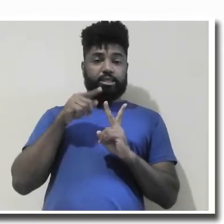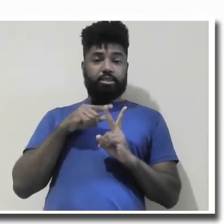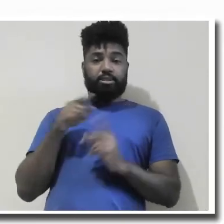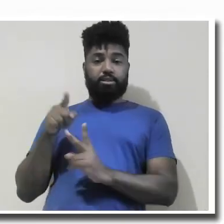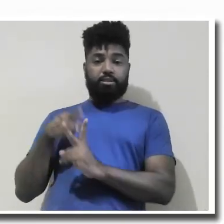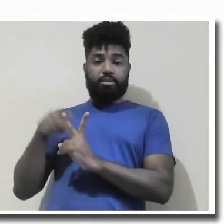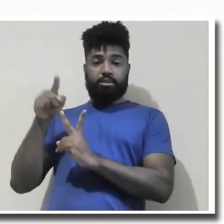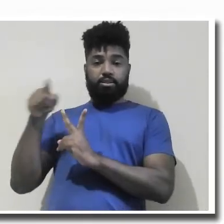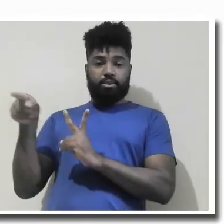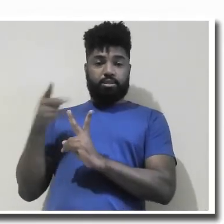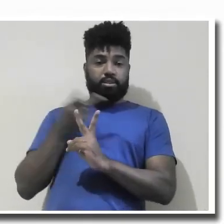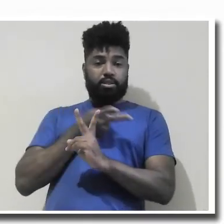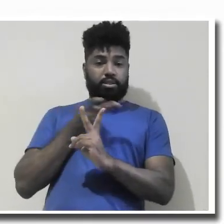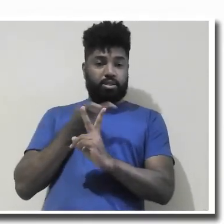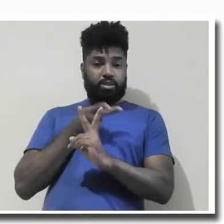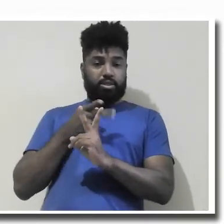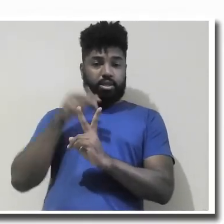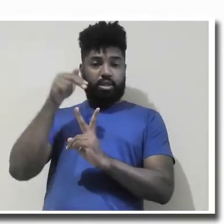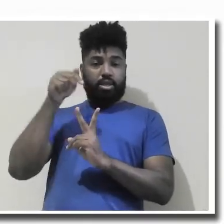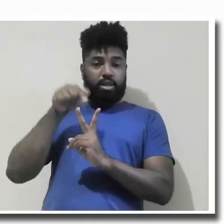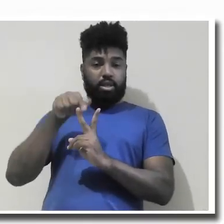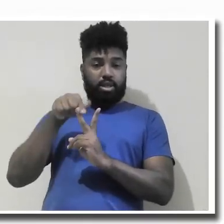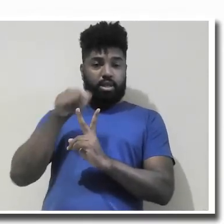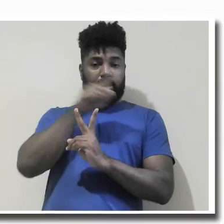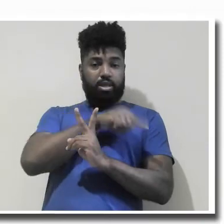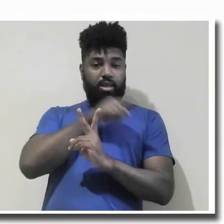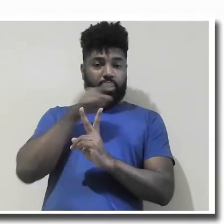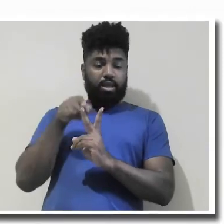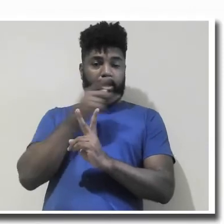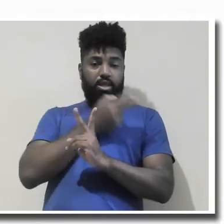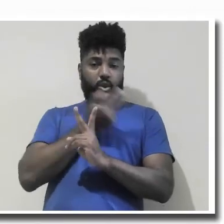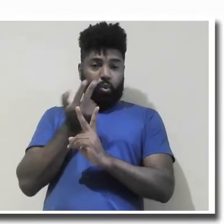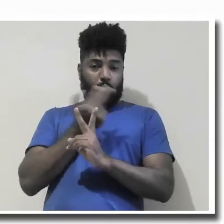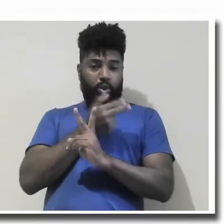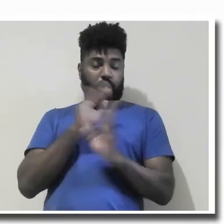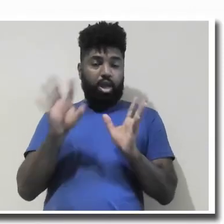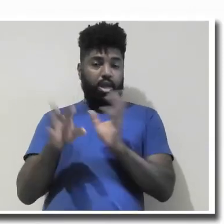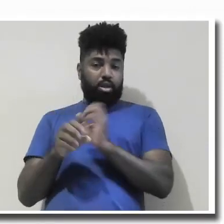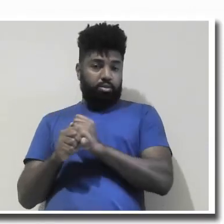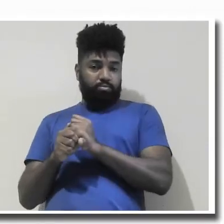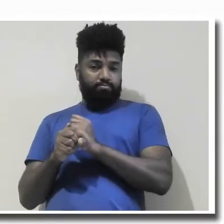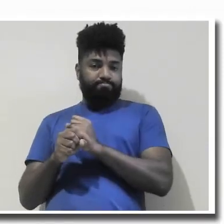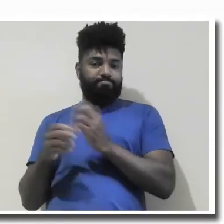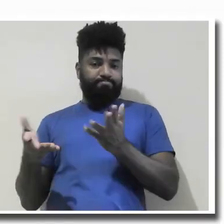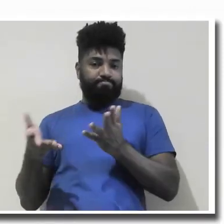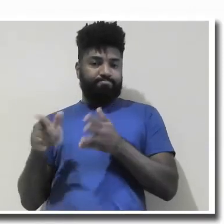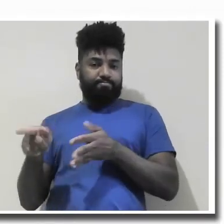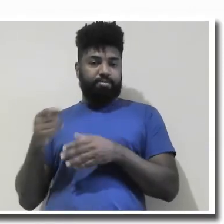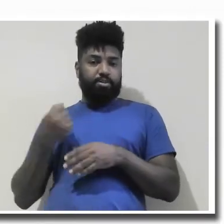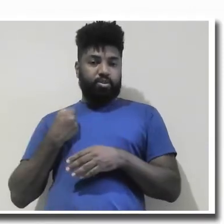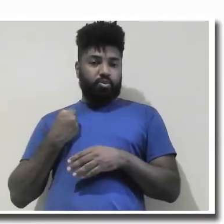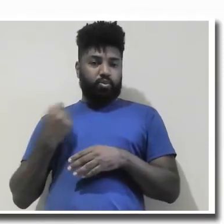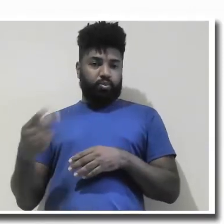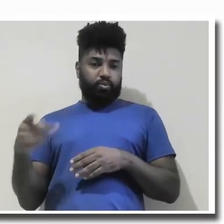à raiz do produto. Como exemplo, a raiz